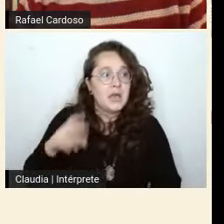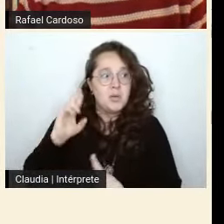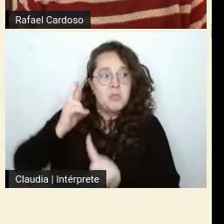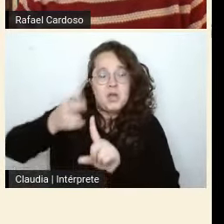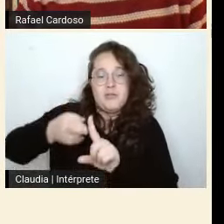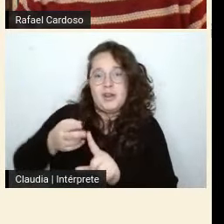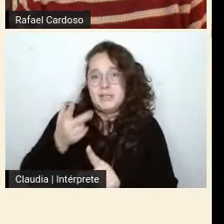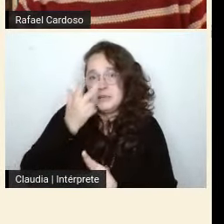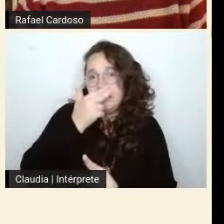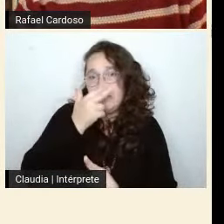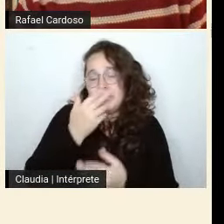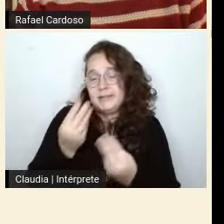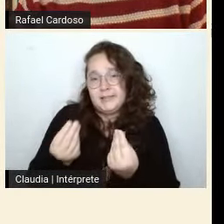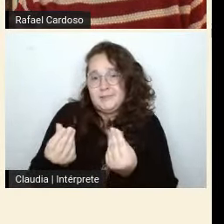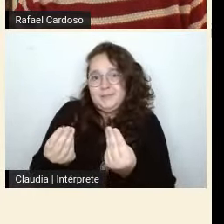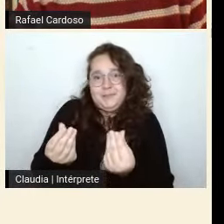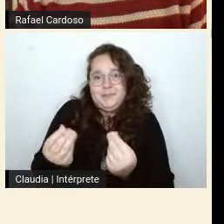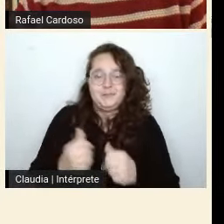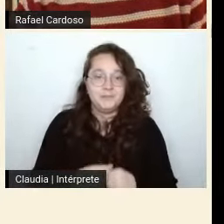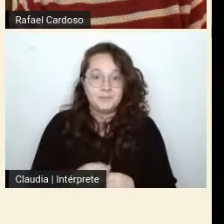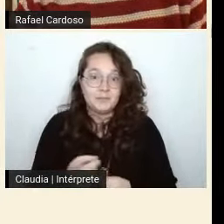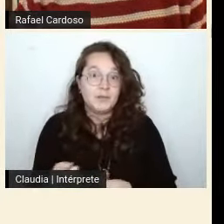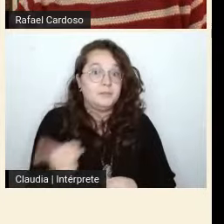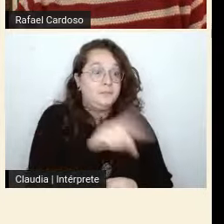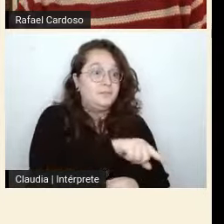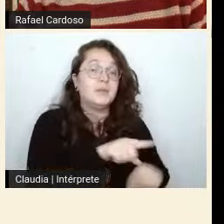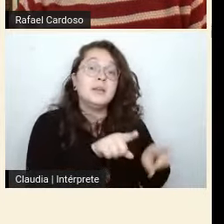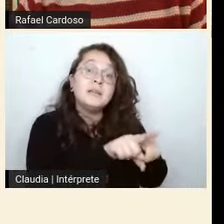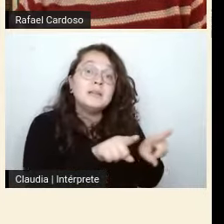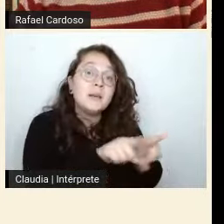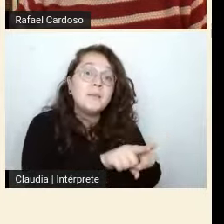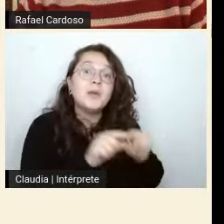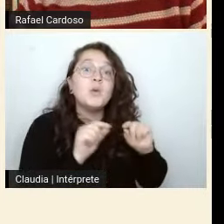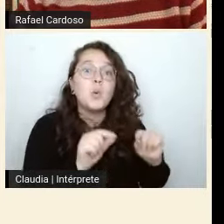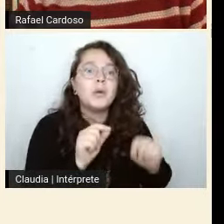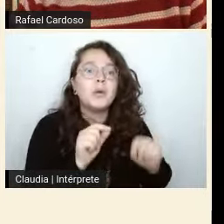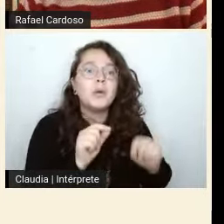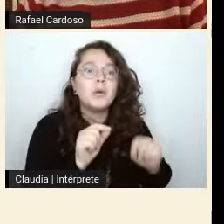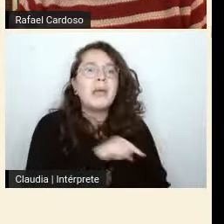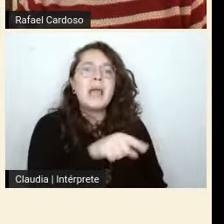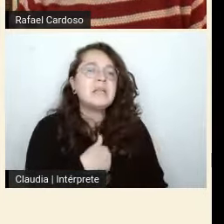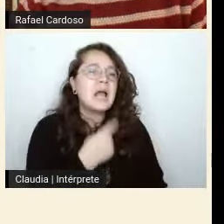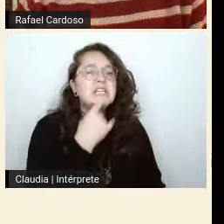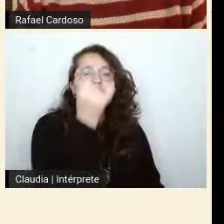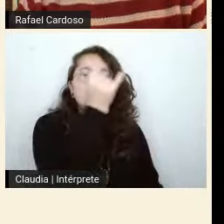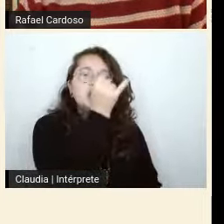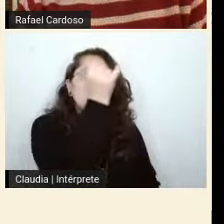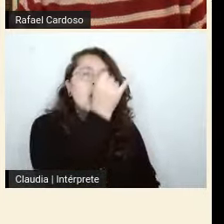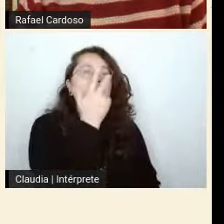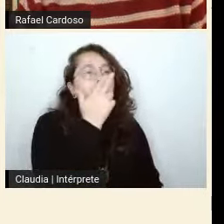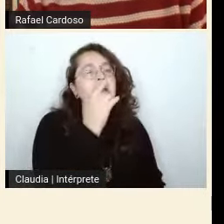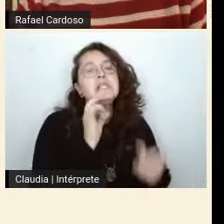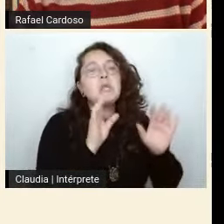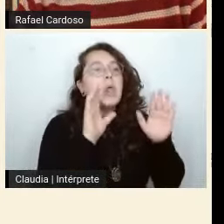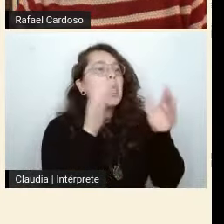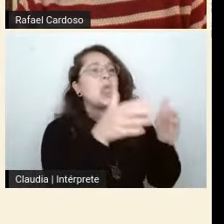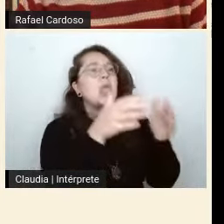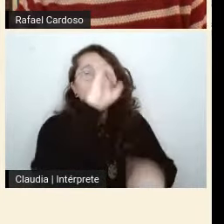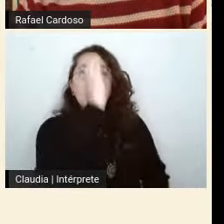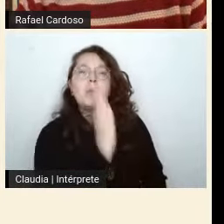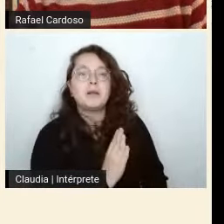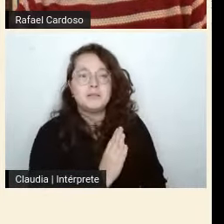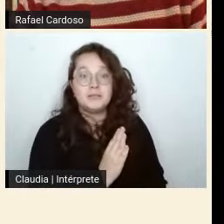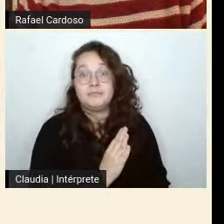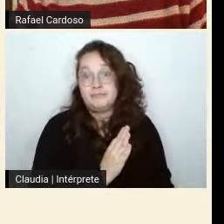Oswald, e, entre aspas, os cultores de um idiotíssimo nacionalismo, ou seja, Menotti